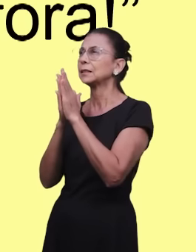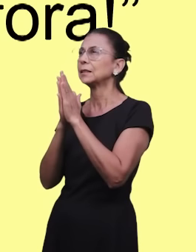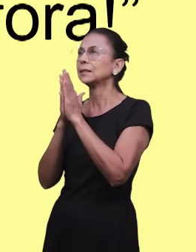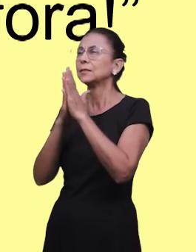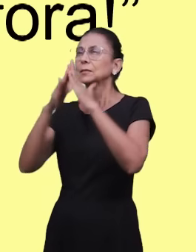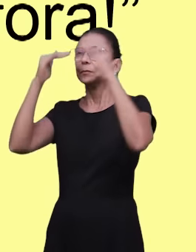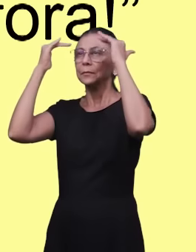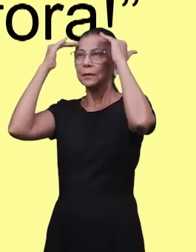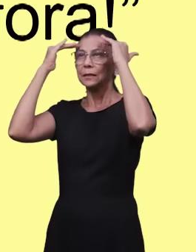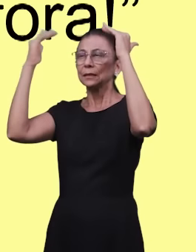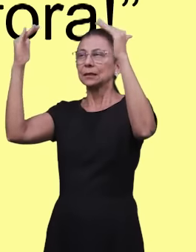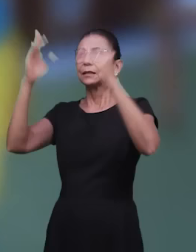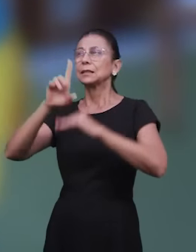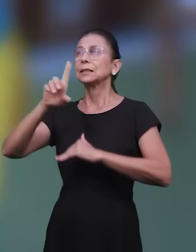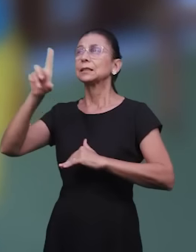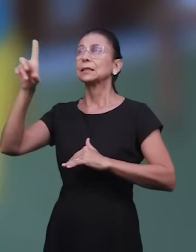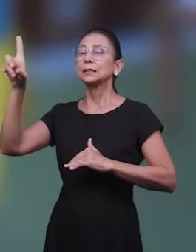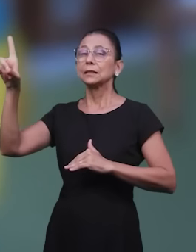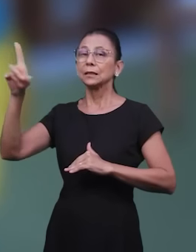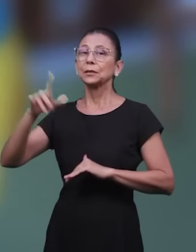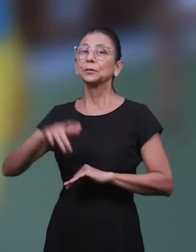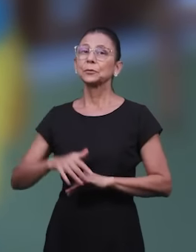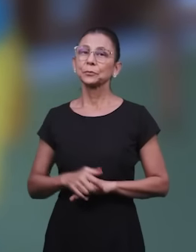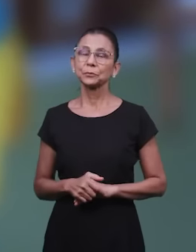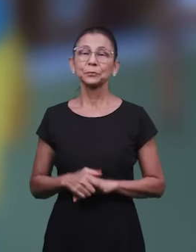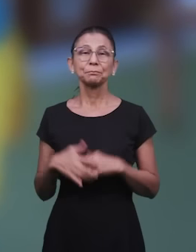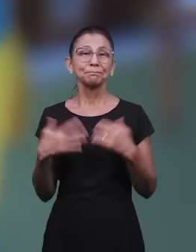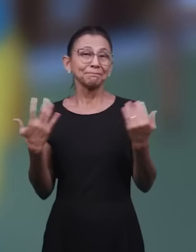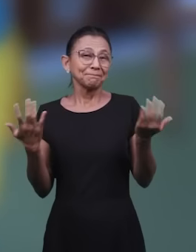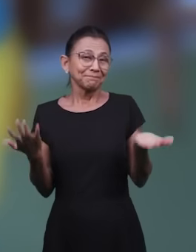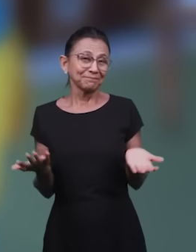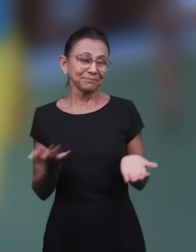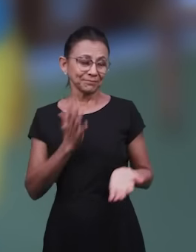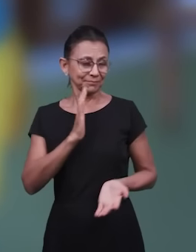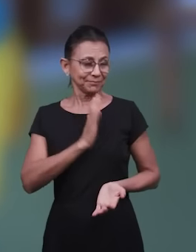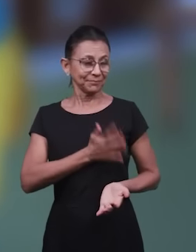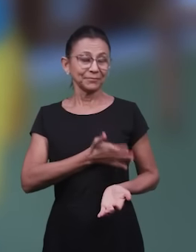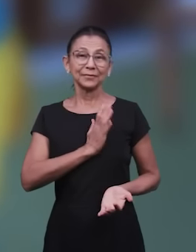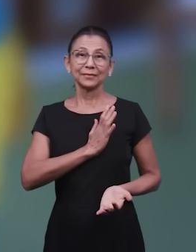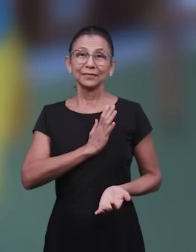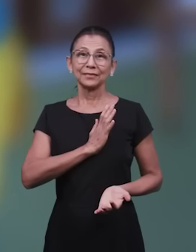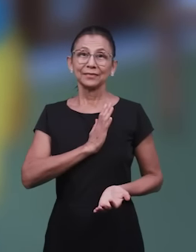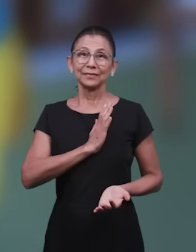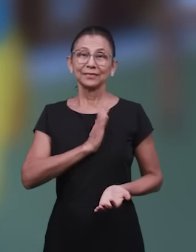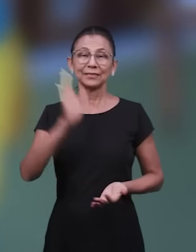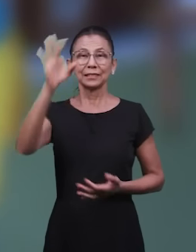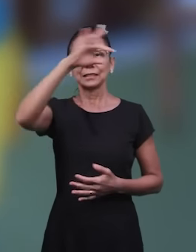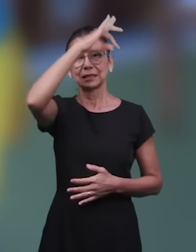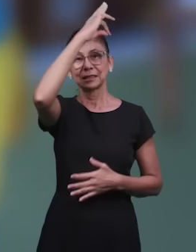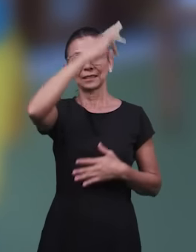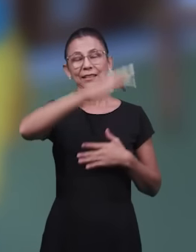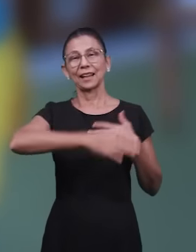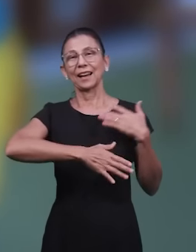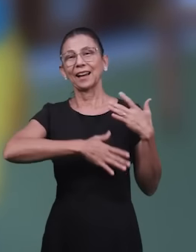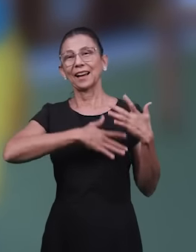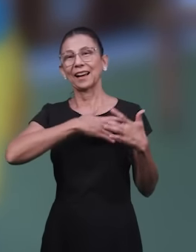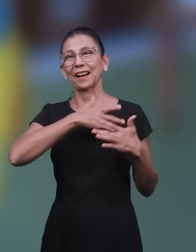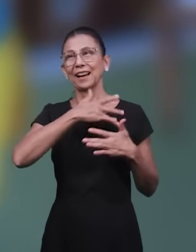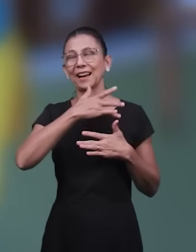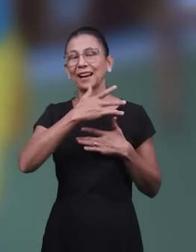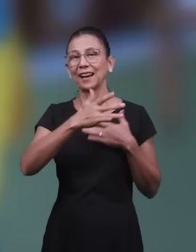buscando ao Senhor, para andarmos em obediência à palavra do Senhor. E assim o nosso coração vai estar cheio